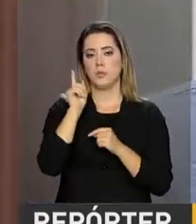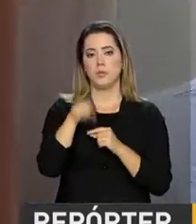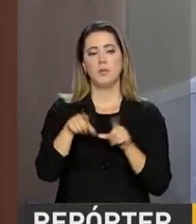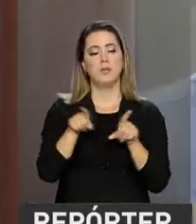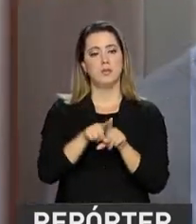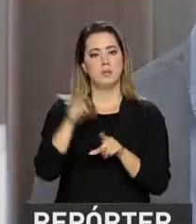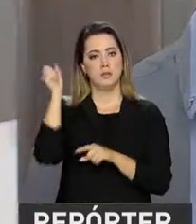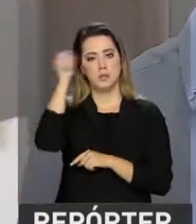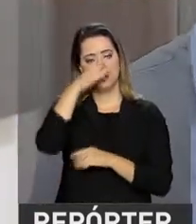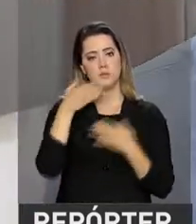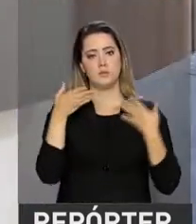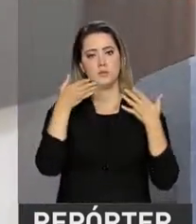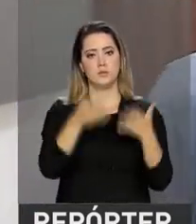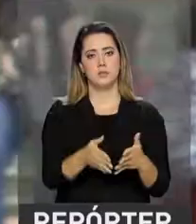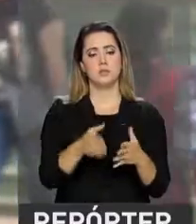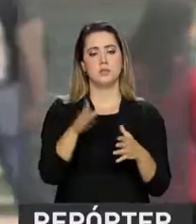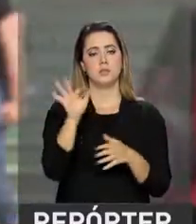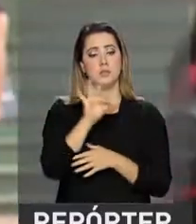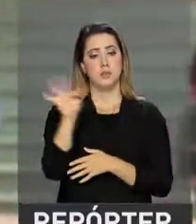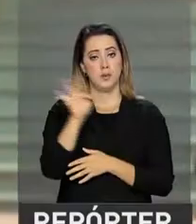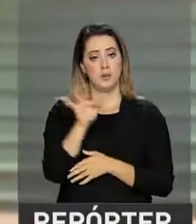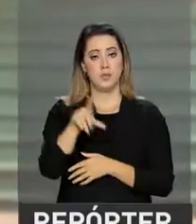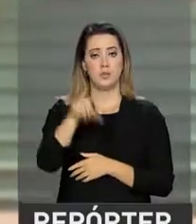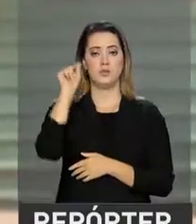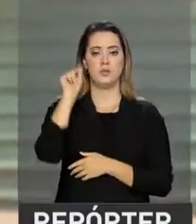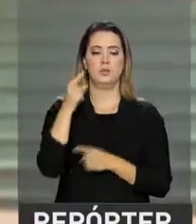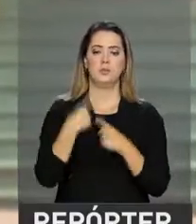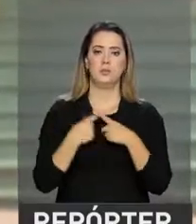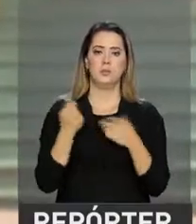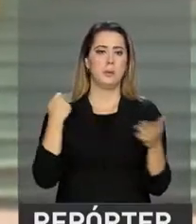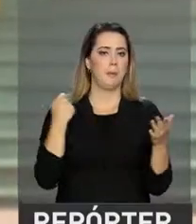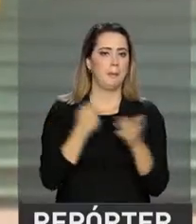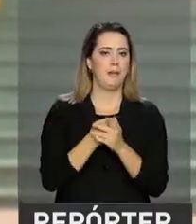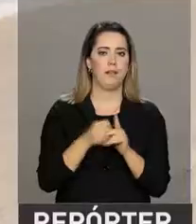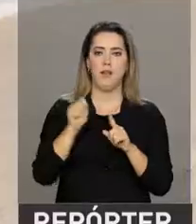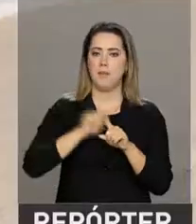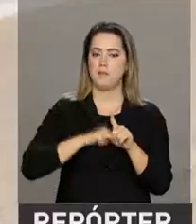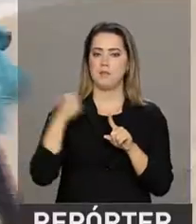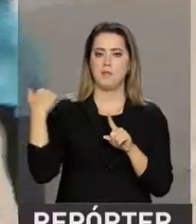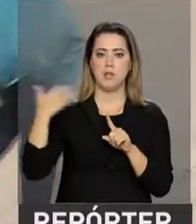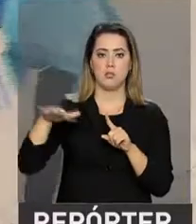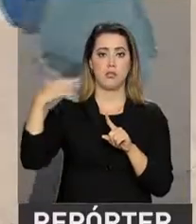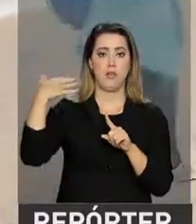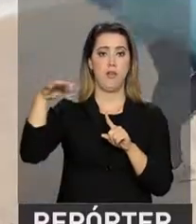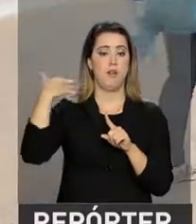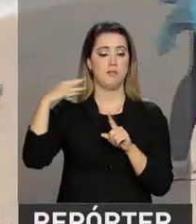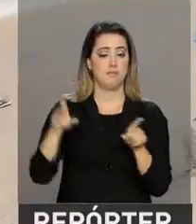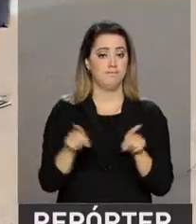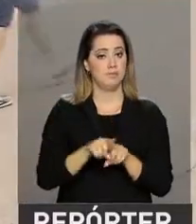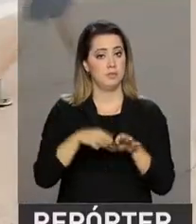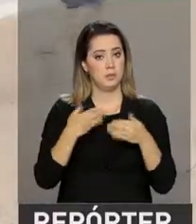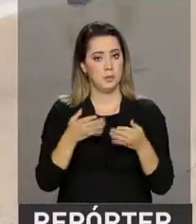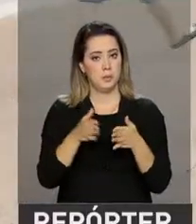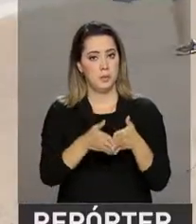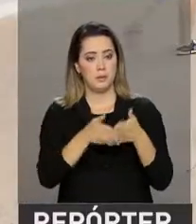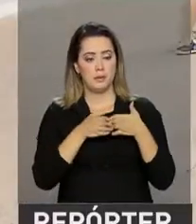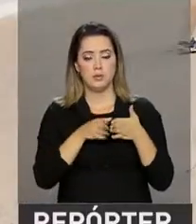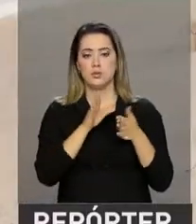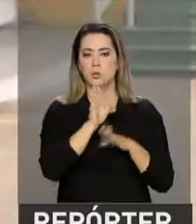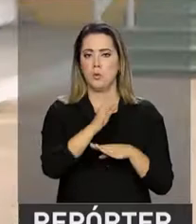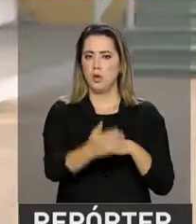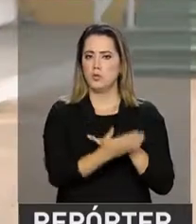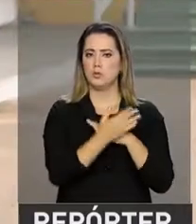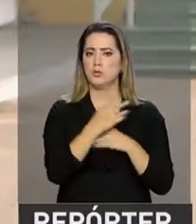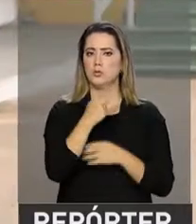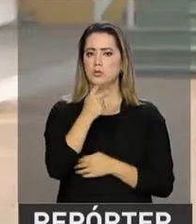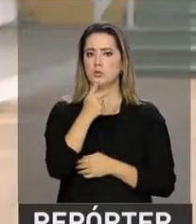uma vaga na faculdade escolhida. Sem condições de pagar a mensalidade, Igor recorreu ao programa Universidade para Todos.